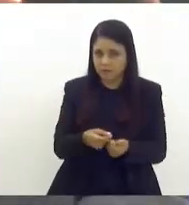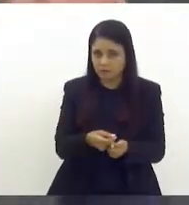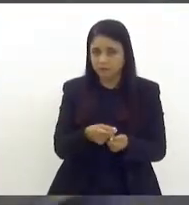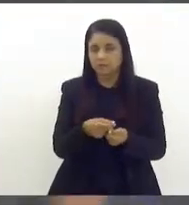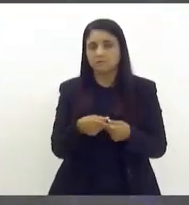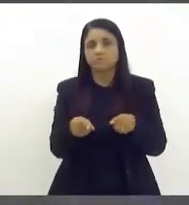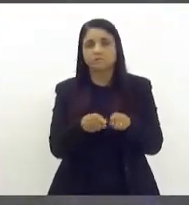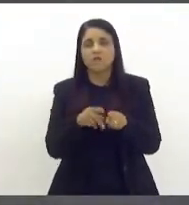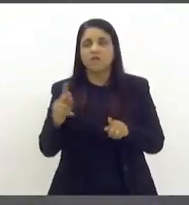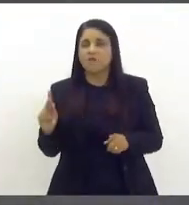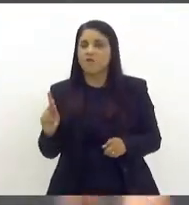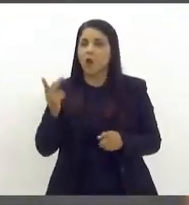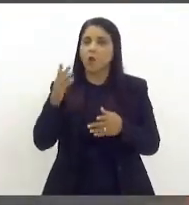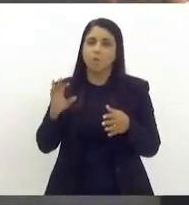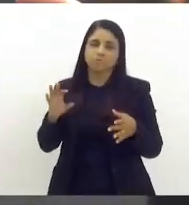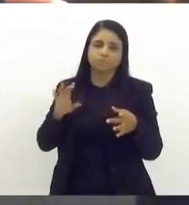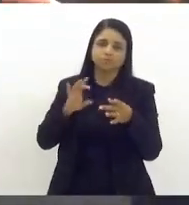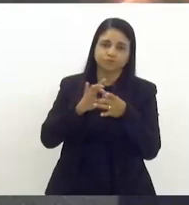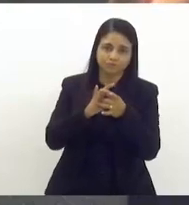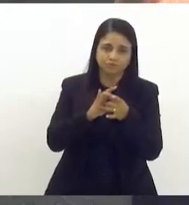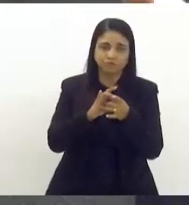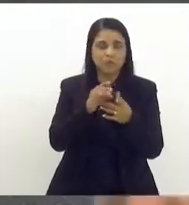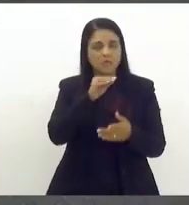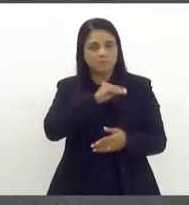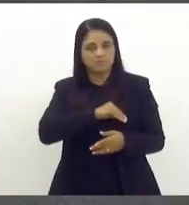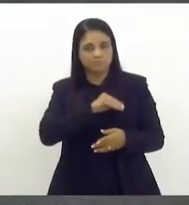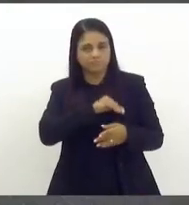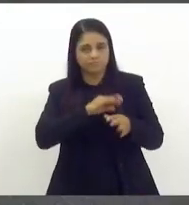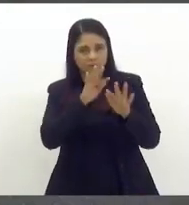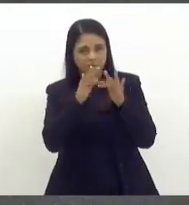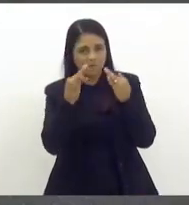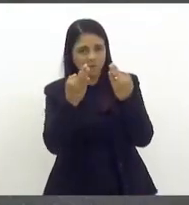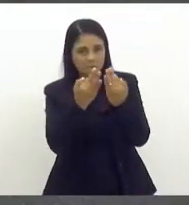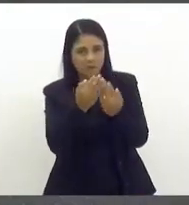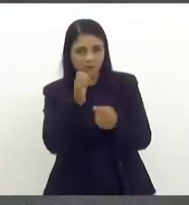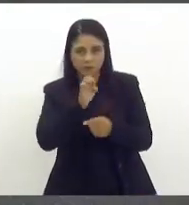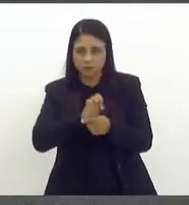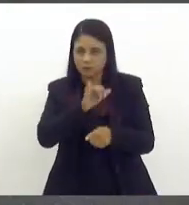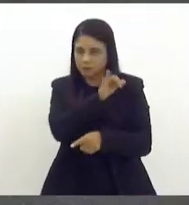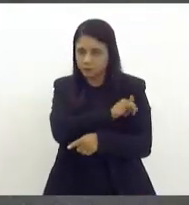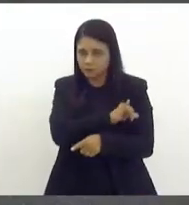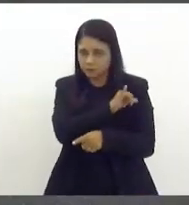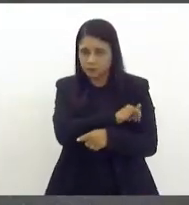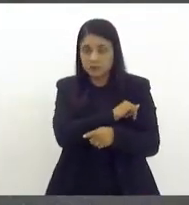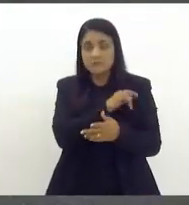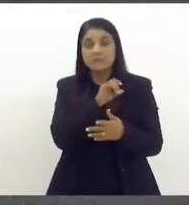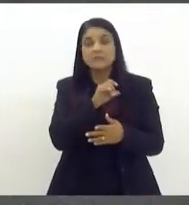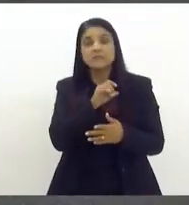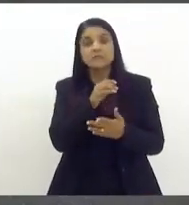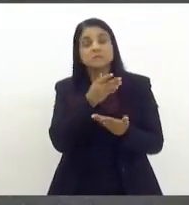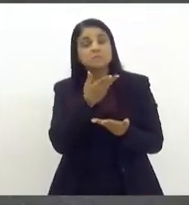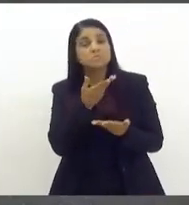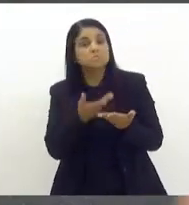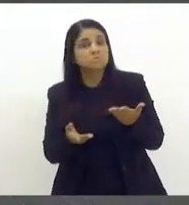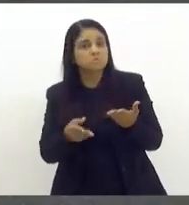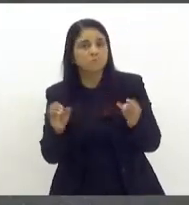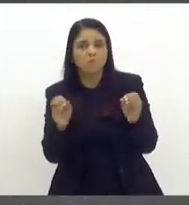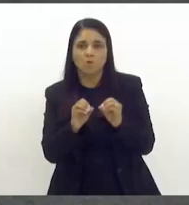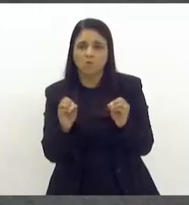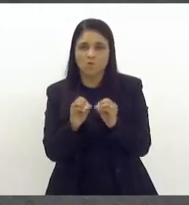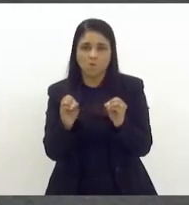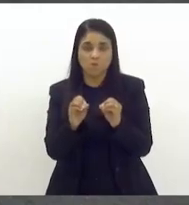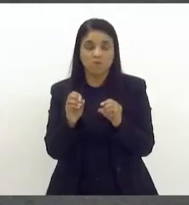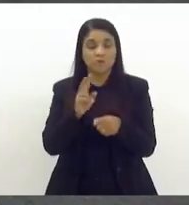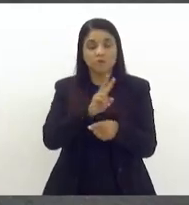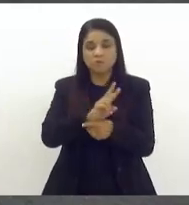altíssimo valor agregado que remunera as famílias Fluminenses mas sem perder o horizonte da preocupação com